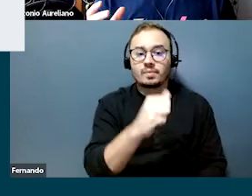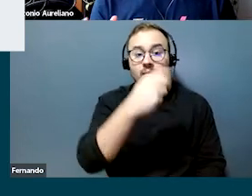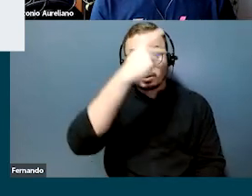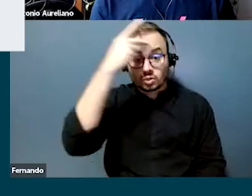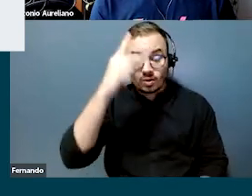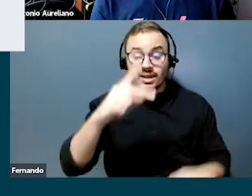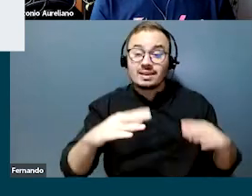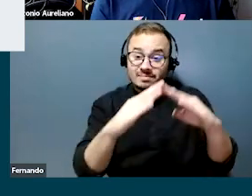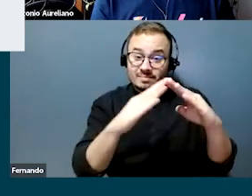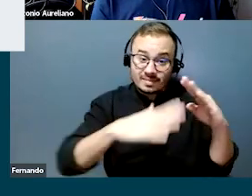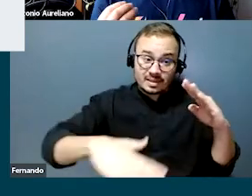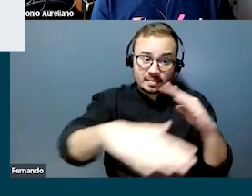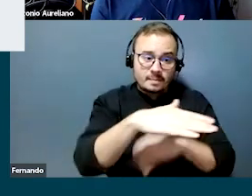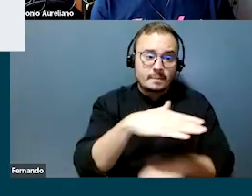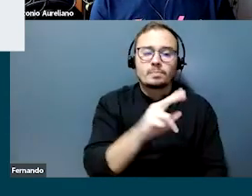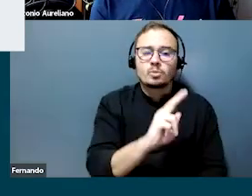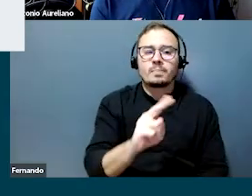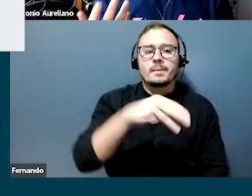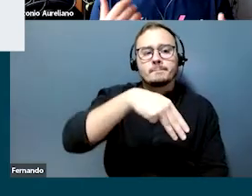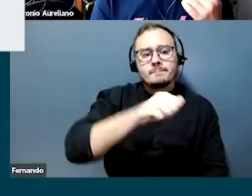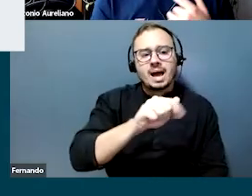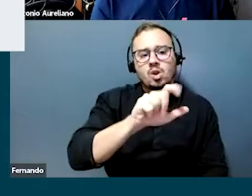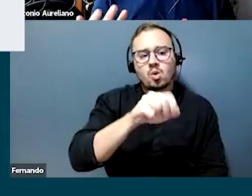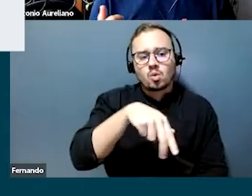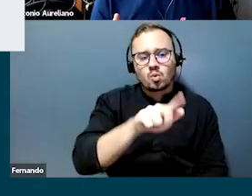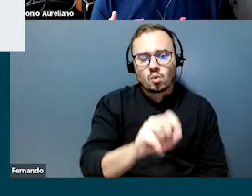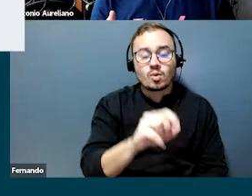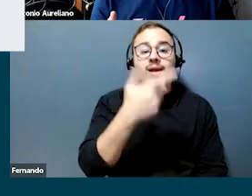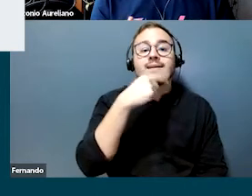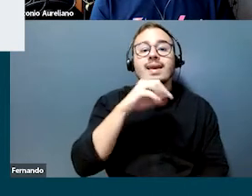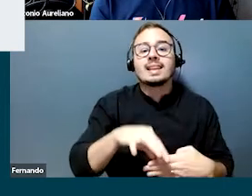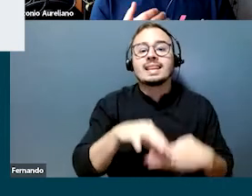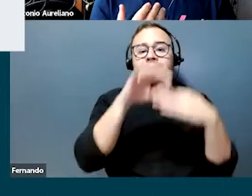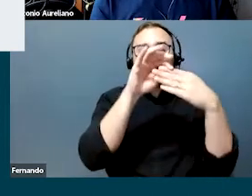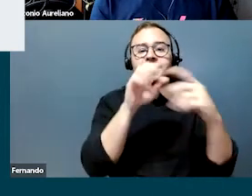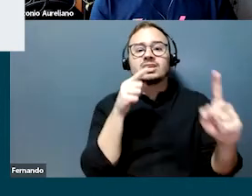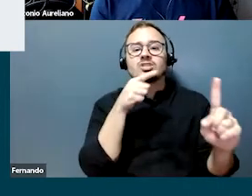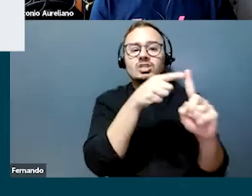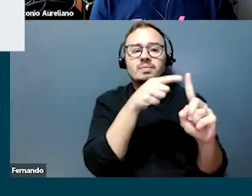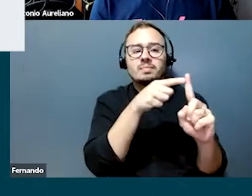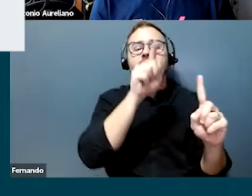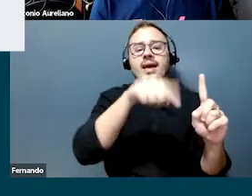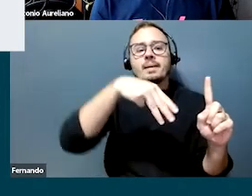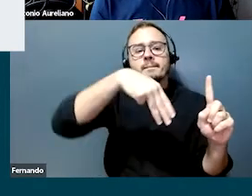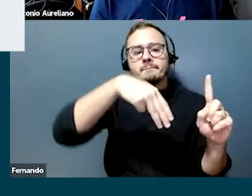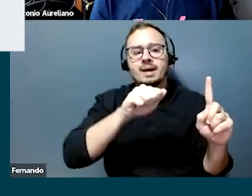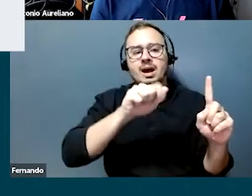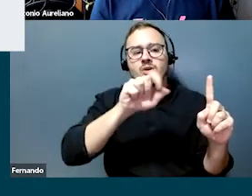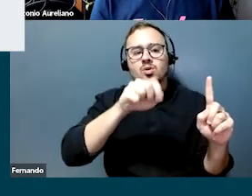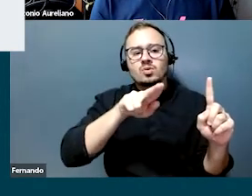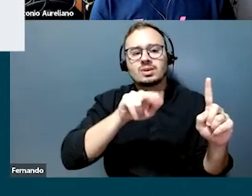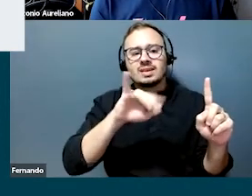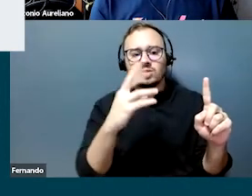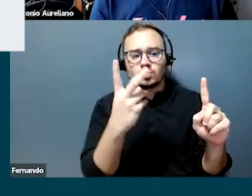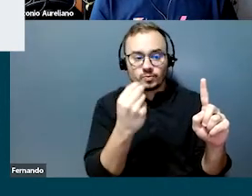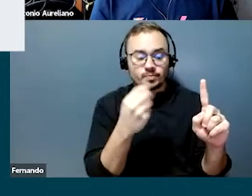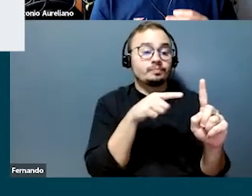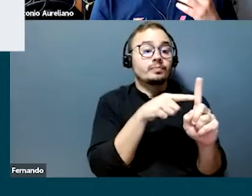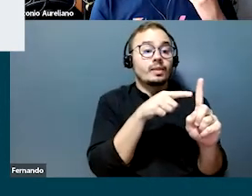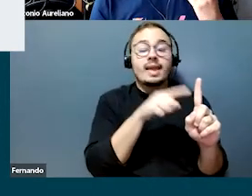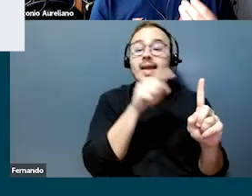Os habitantes do engenho se chamavam malungos, e aí tem toda uma etimologia por trás dessa palavra, mas o seu líder era classificado como malunguinho.